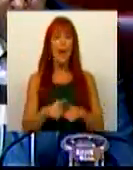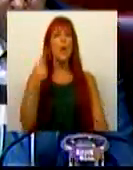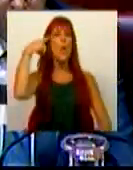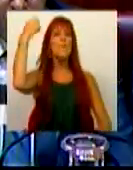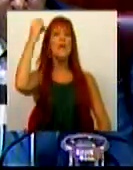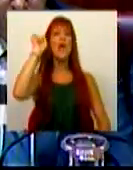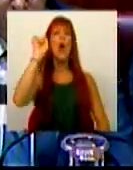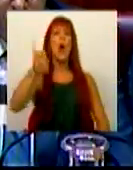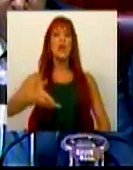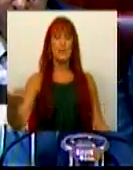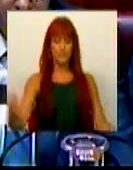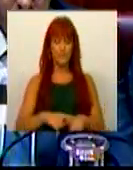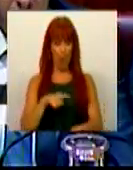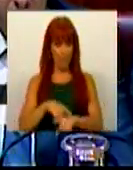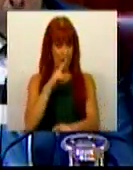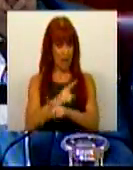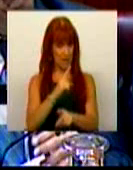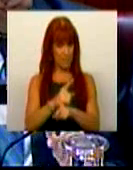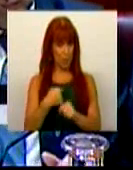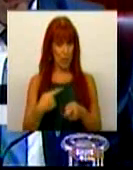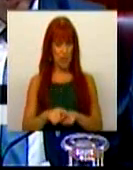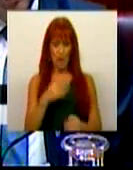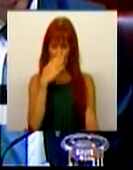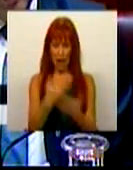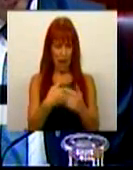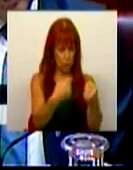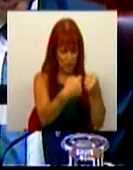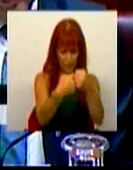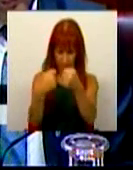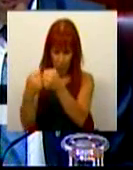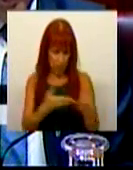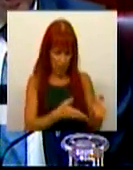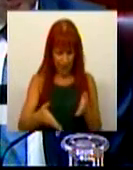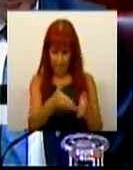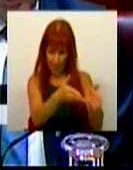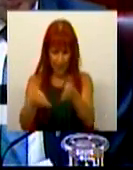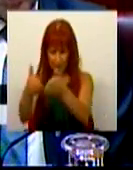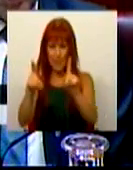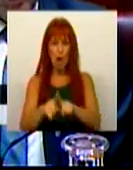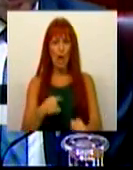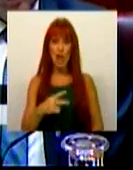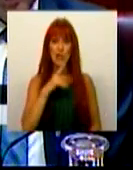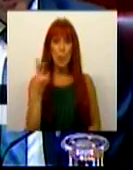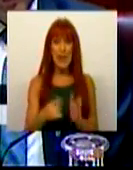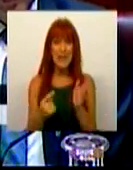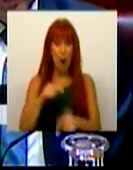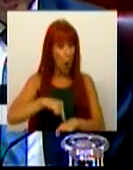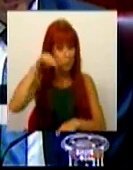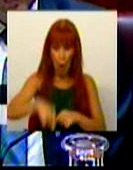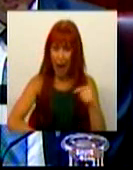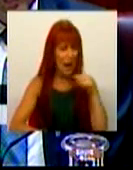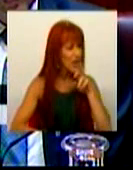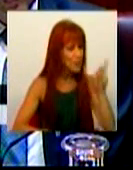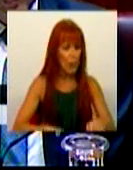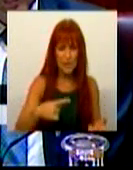compreender é que, ao mesmo tempo que enfrentamos os desafios estratégicos, nós temos que responder às necessidades imediatas